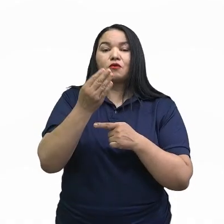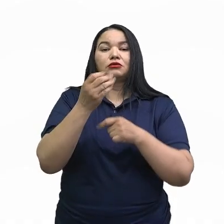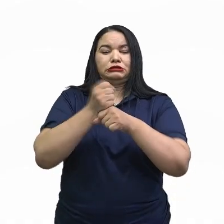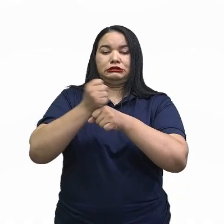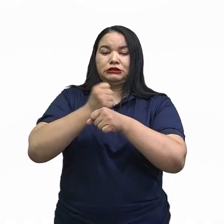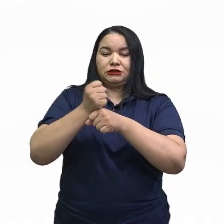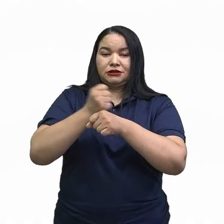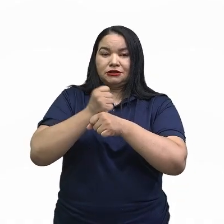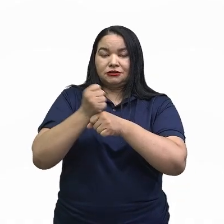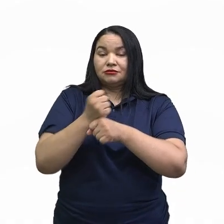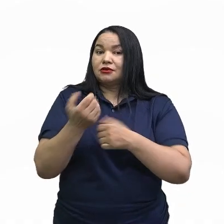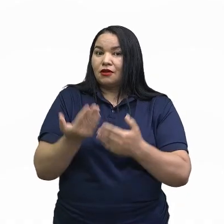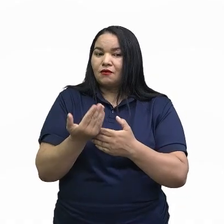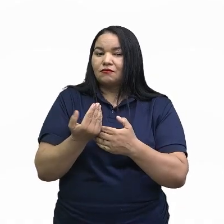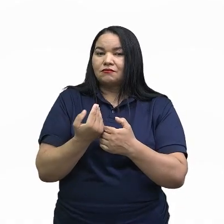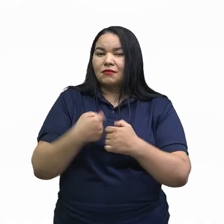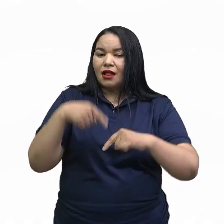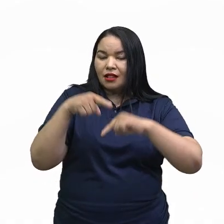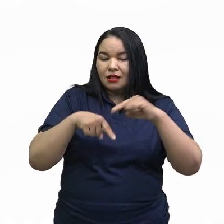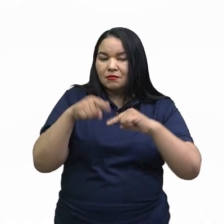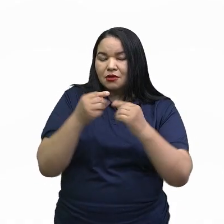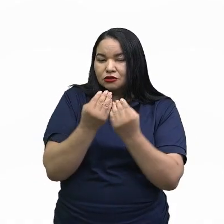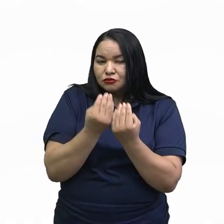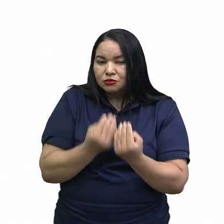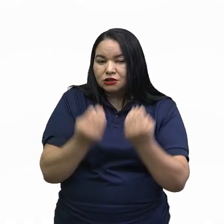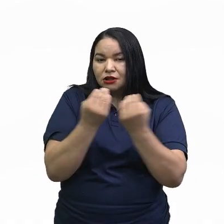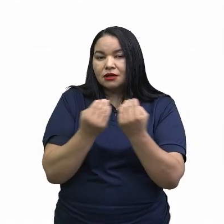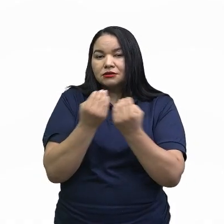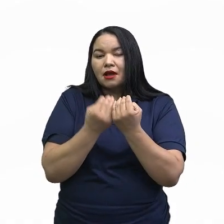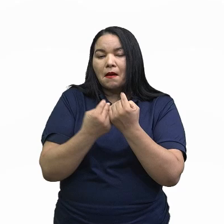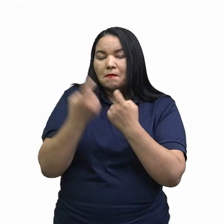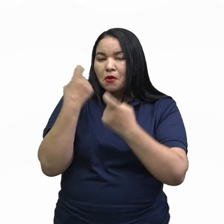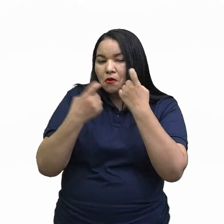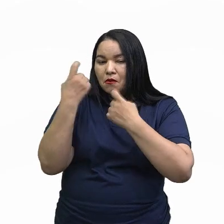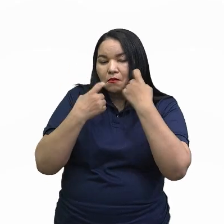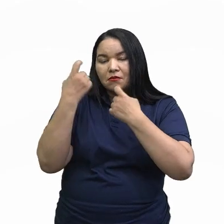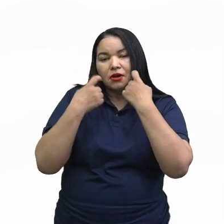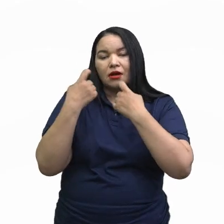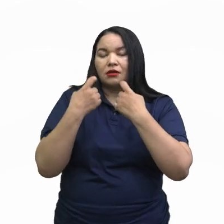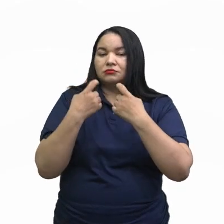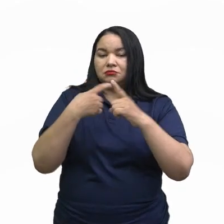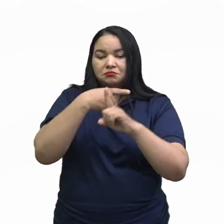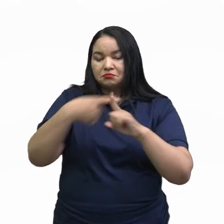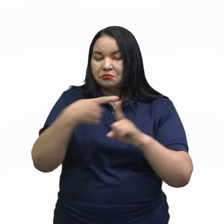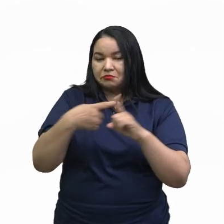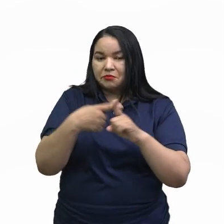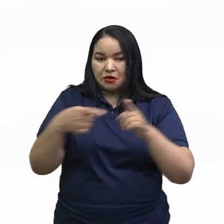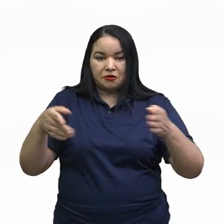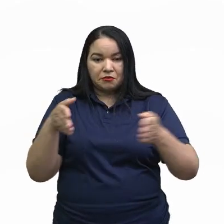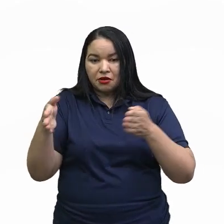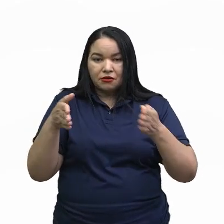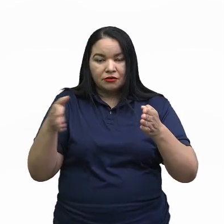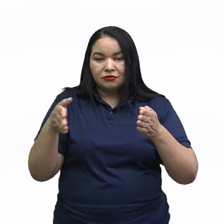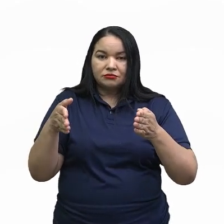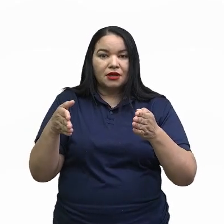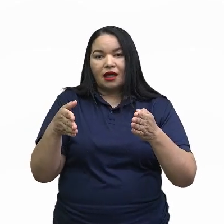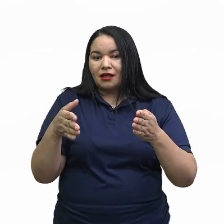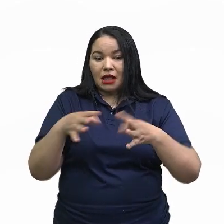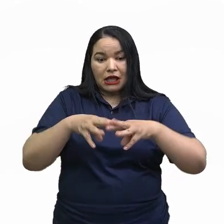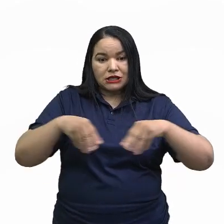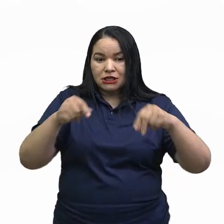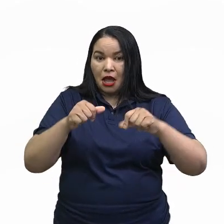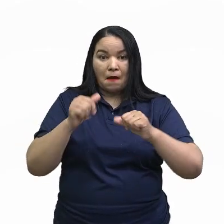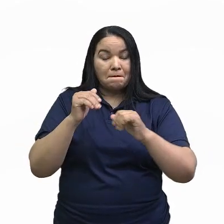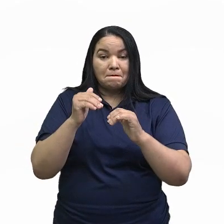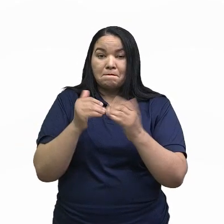um elemento que a gente não precisa se preocupar muito com relação ao seu tempo de meia-vida, mesmo considerando que a Terra tem muito mais do